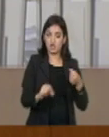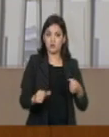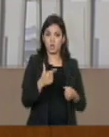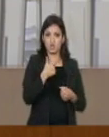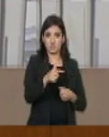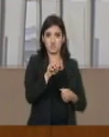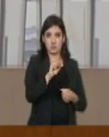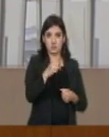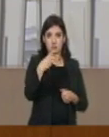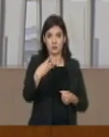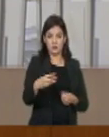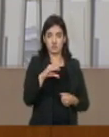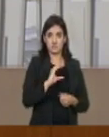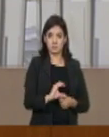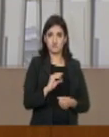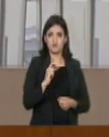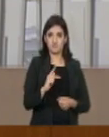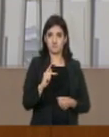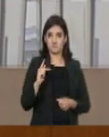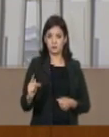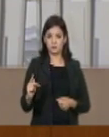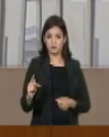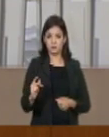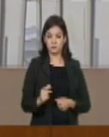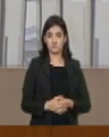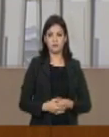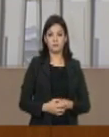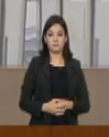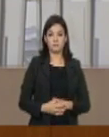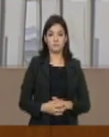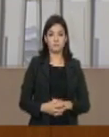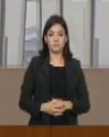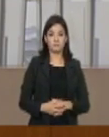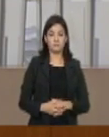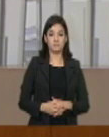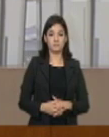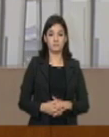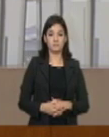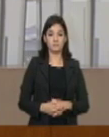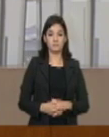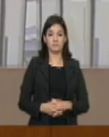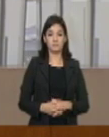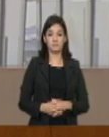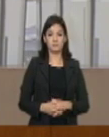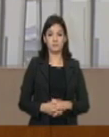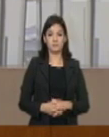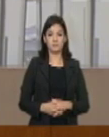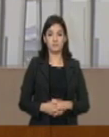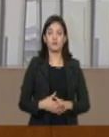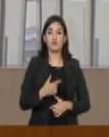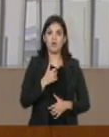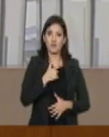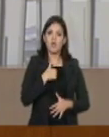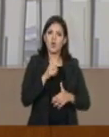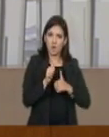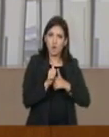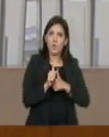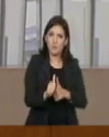283 do Código de Processo Penal. Eu acompanhei Sua